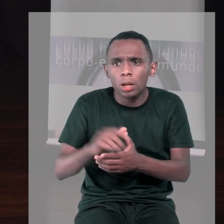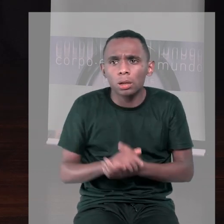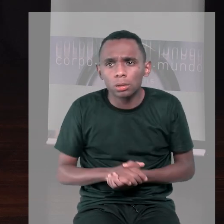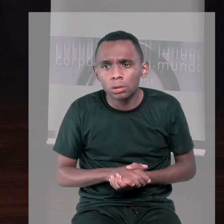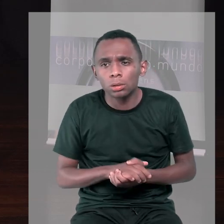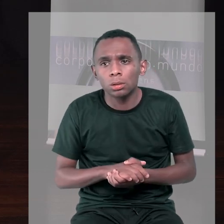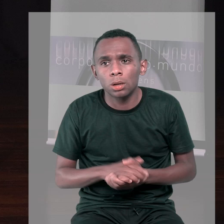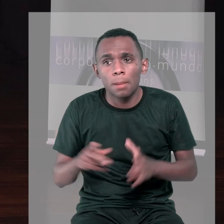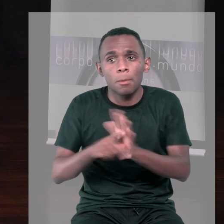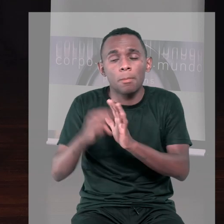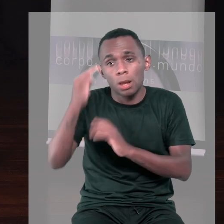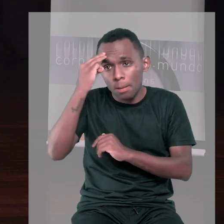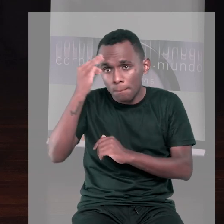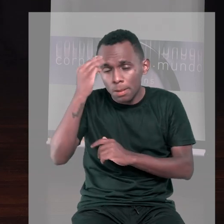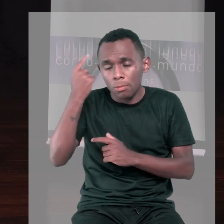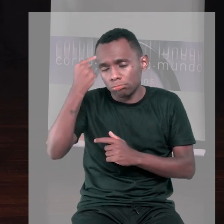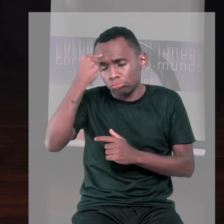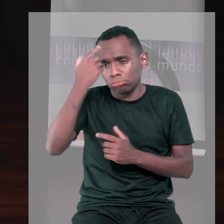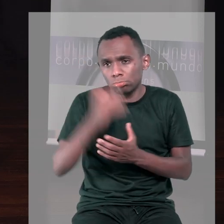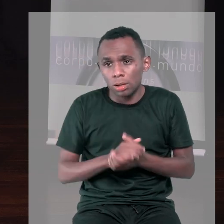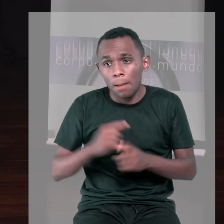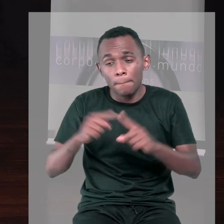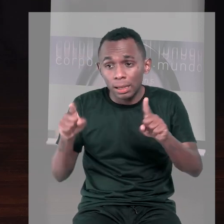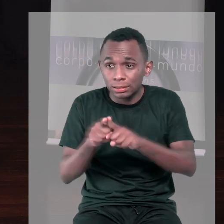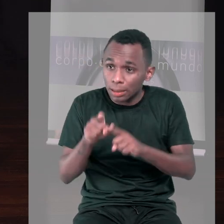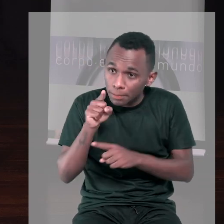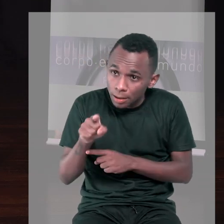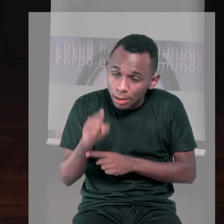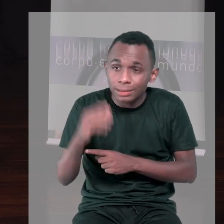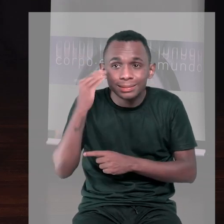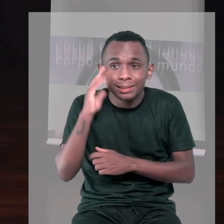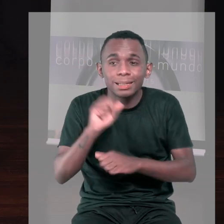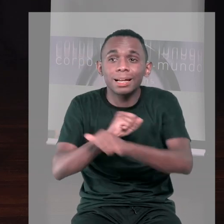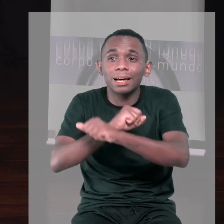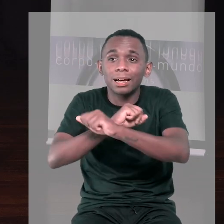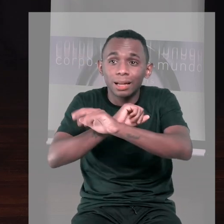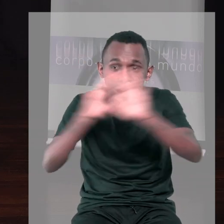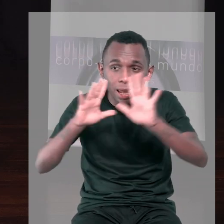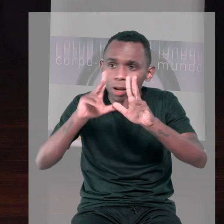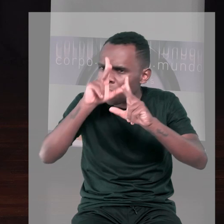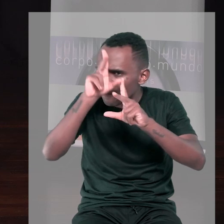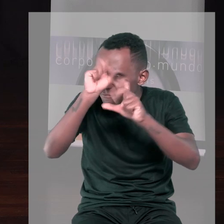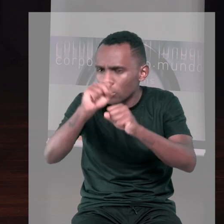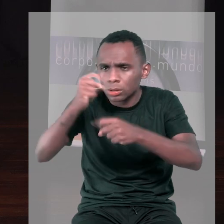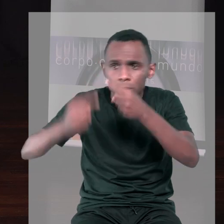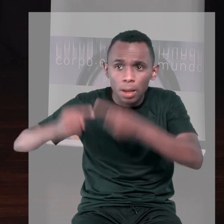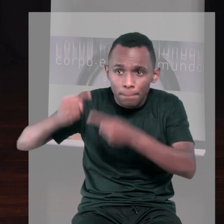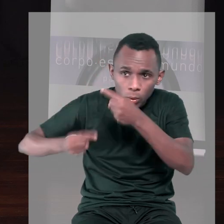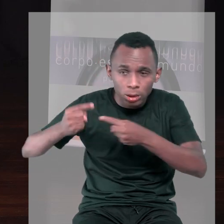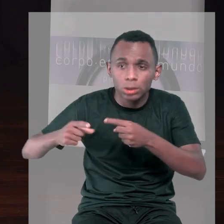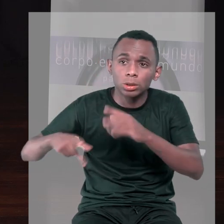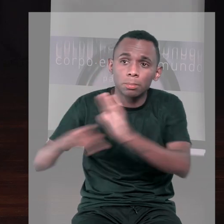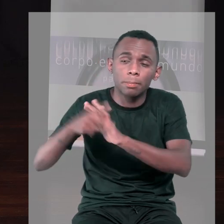de fato, se erigir. Então, essa dimensão coletiva da memória que me interessa colocar no primeiro plano,